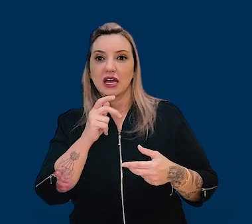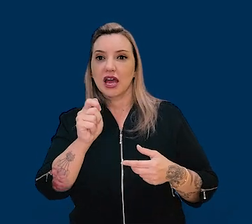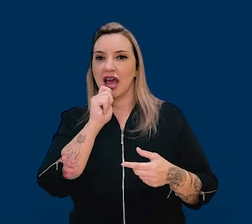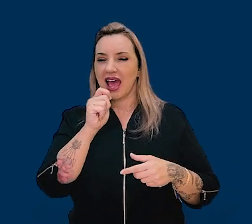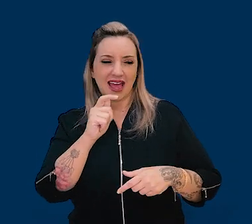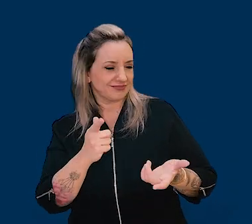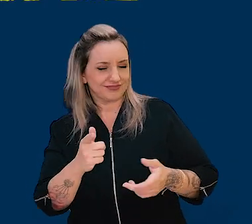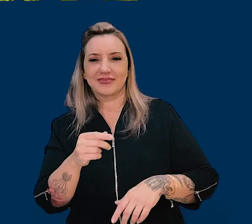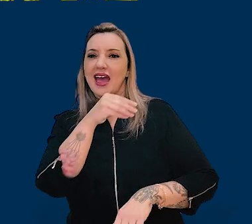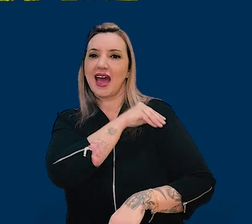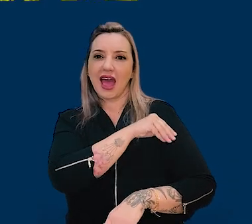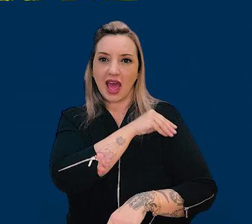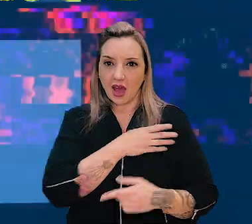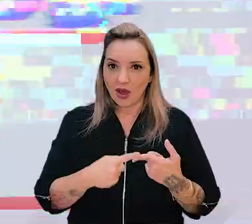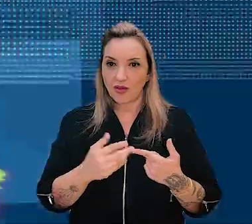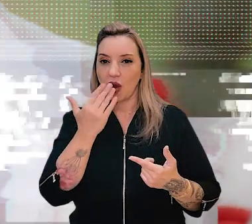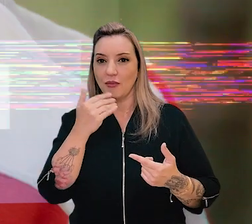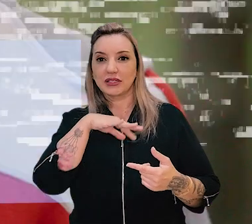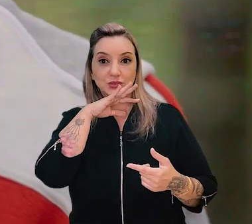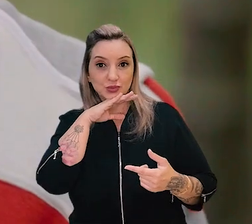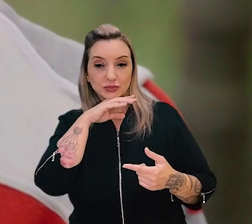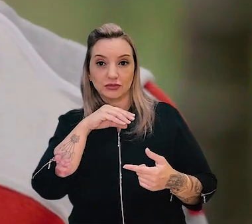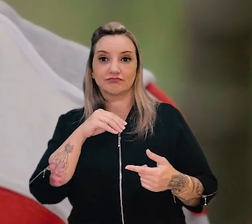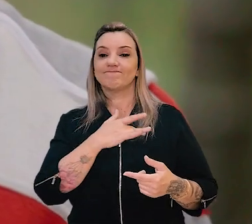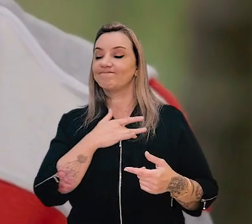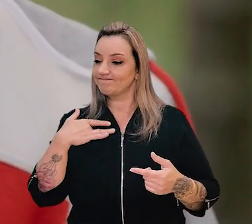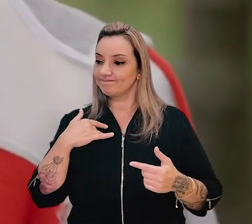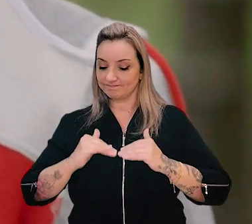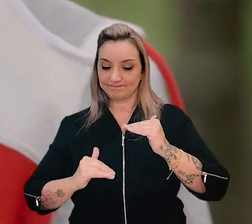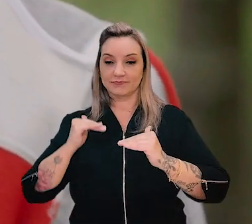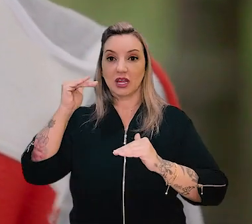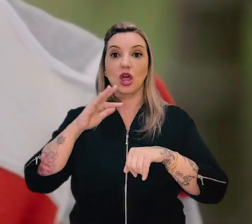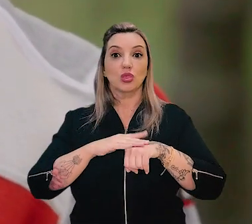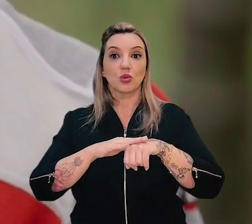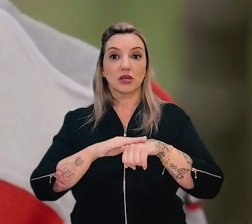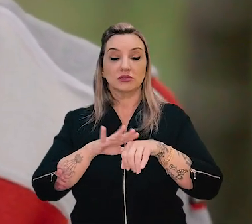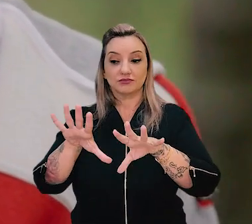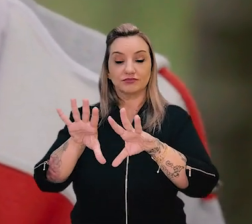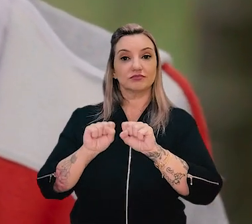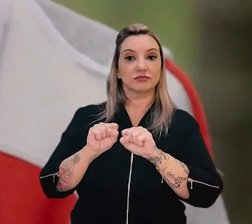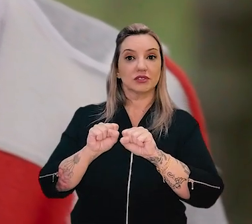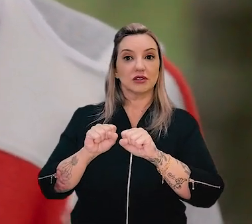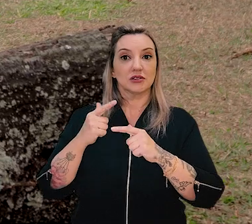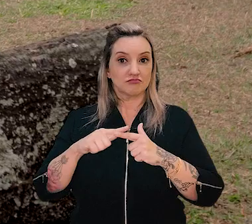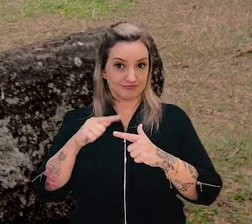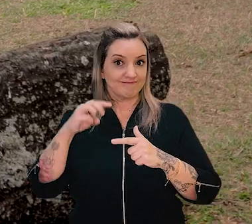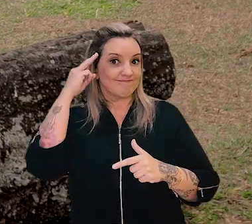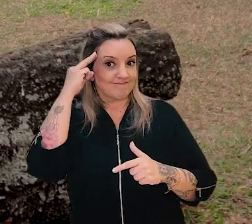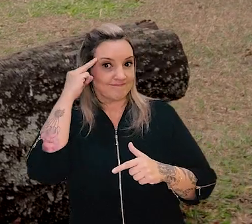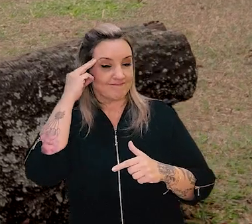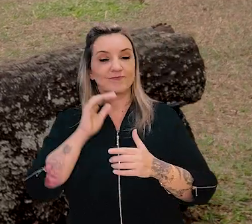álcool, sedentarismo, com alimentação não saudável, tendem mais a aumentar doenças crônicas não transmissíveis, como o distúrbio mental.